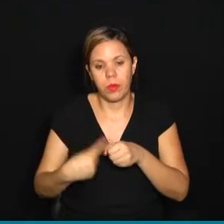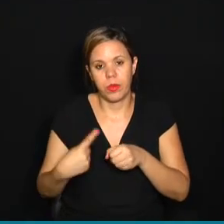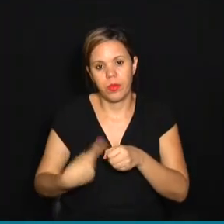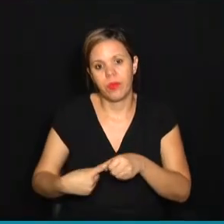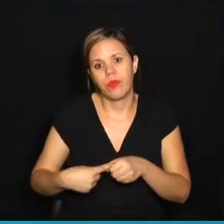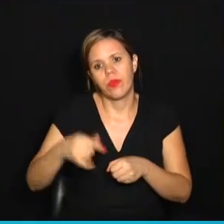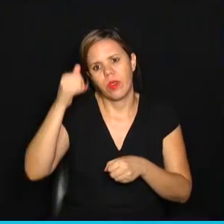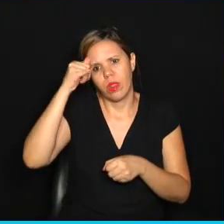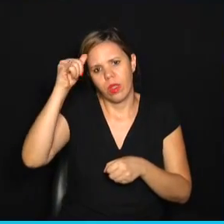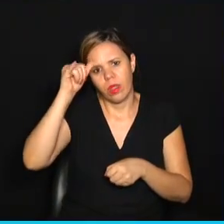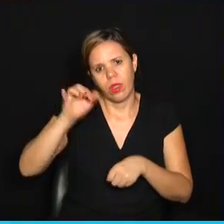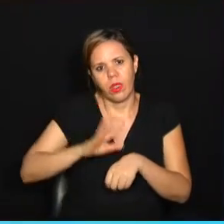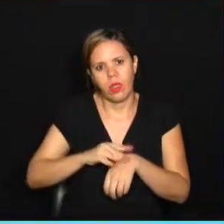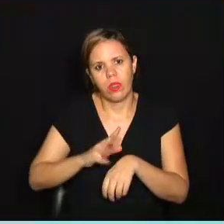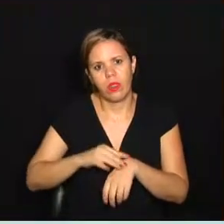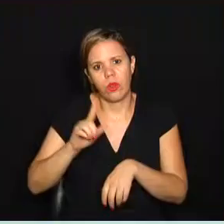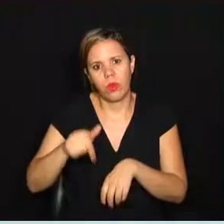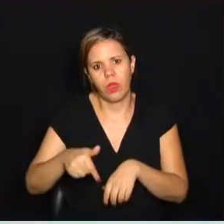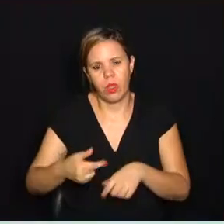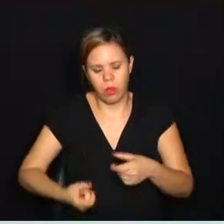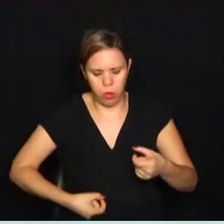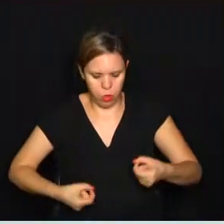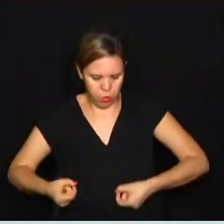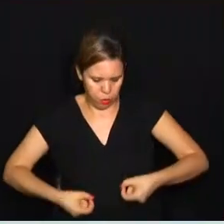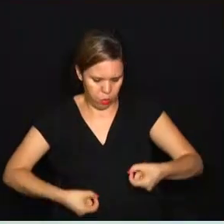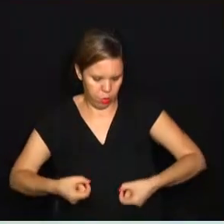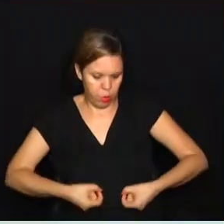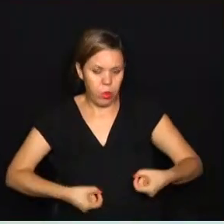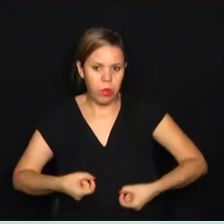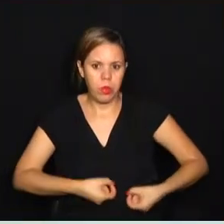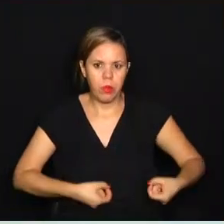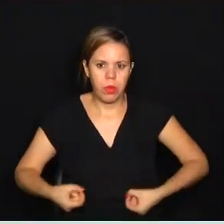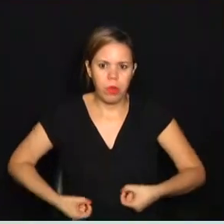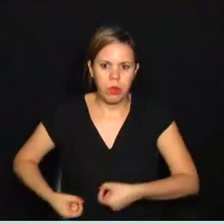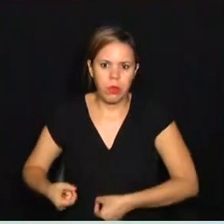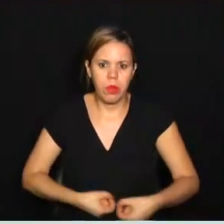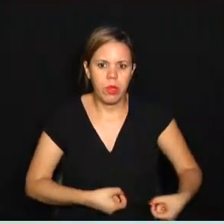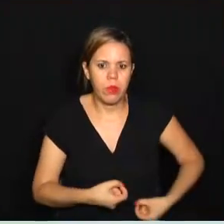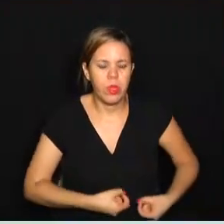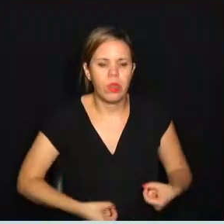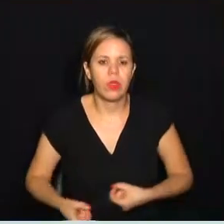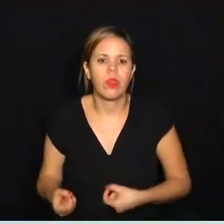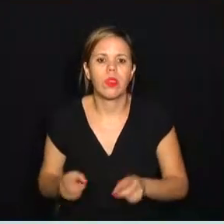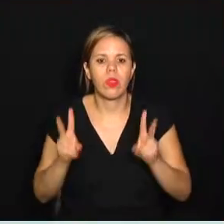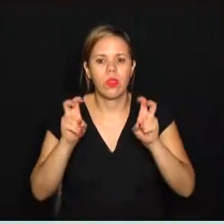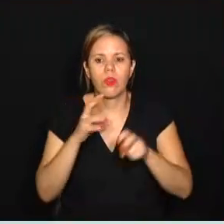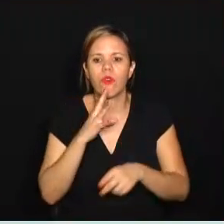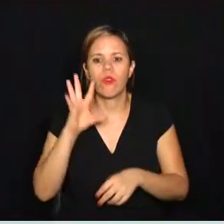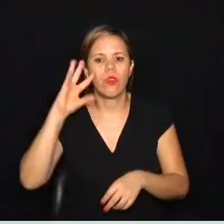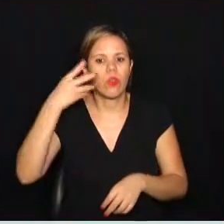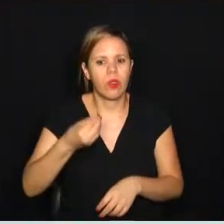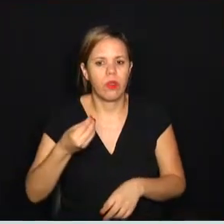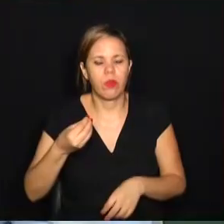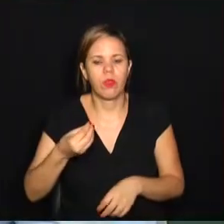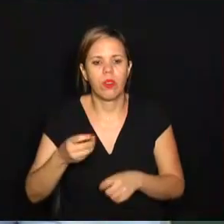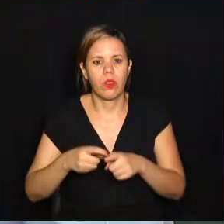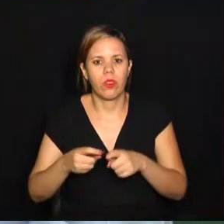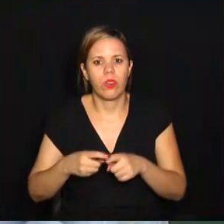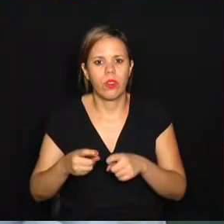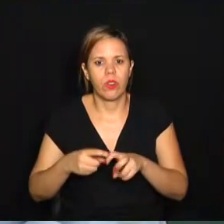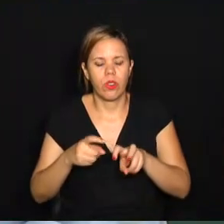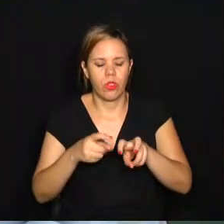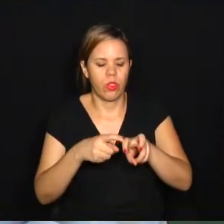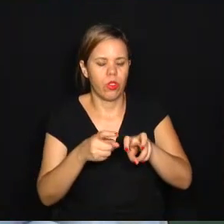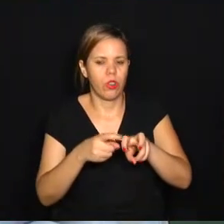à Endometriose. E nós vamos entender o que é essa endometriose através do conhecimento da ginecologista